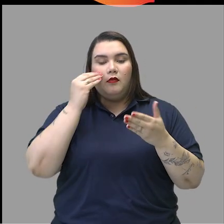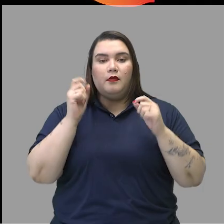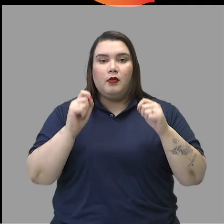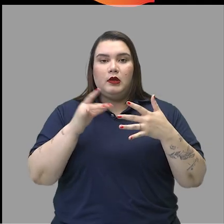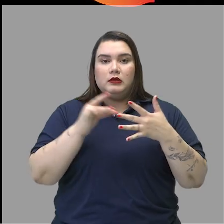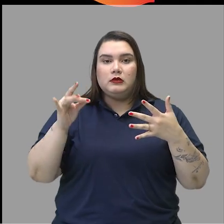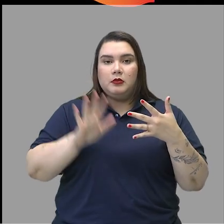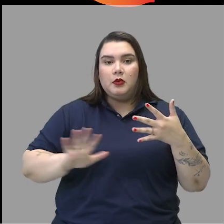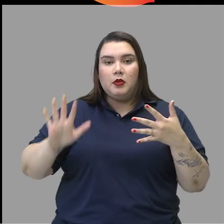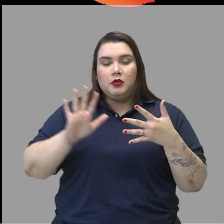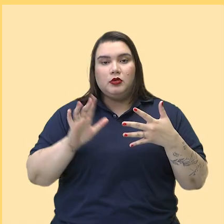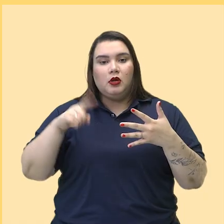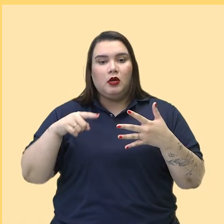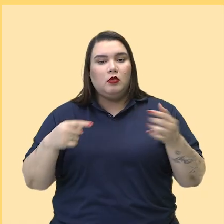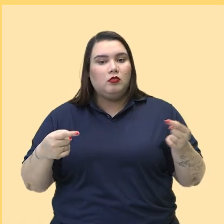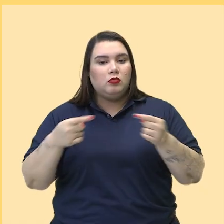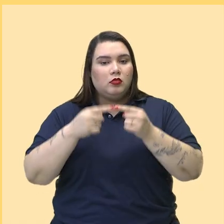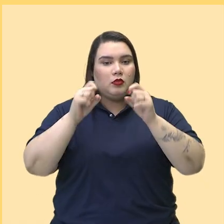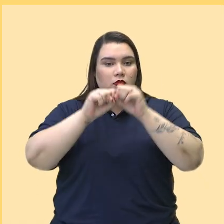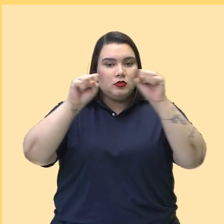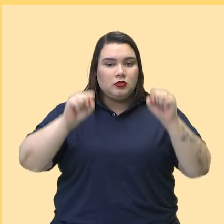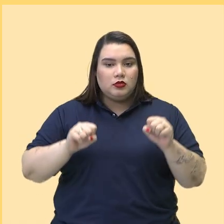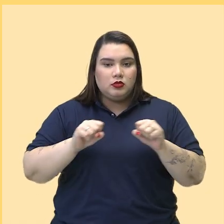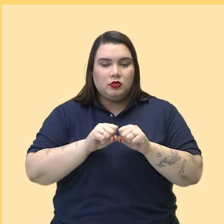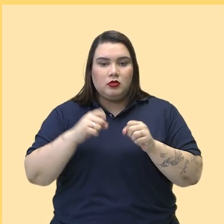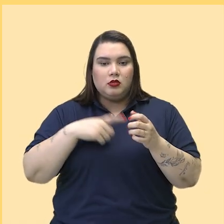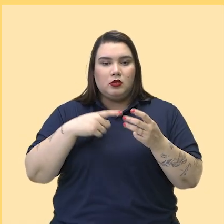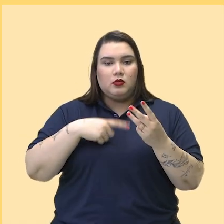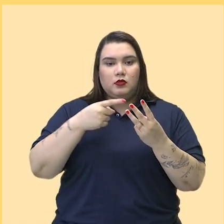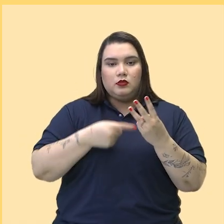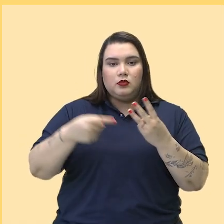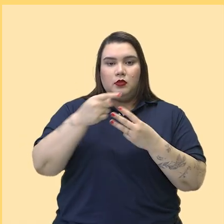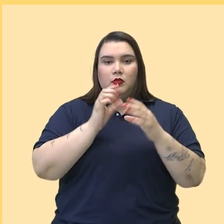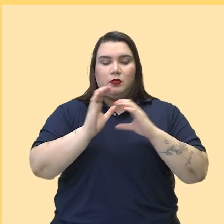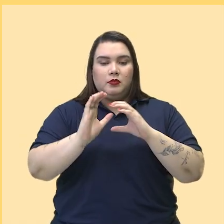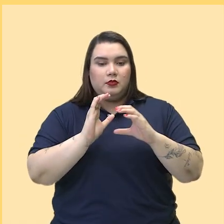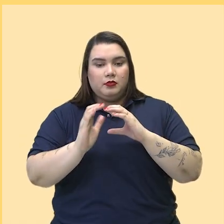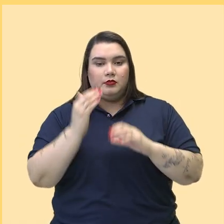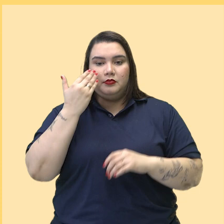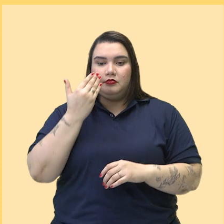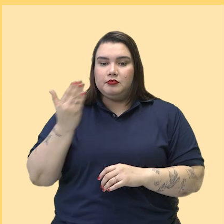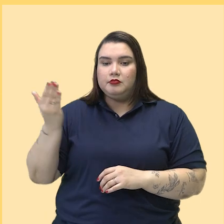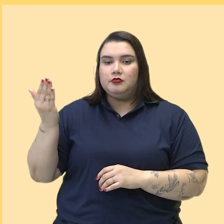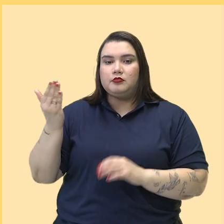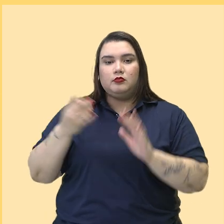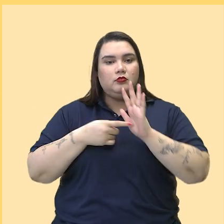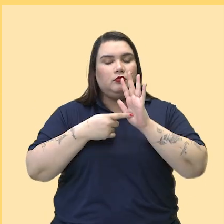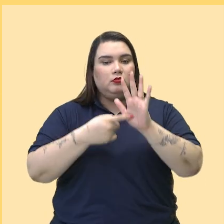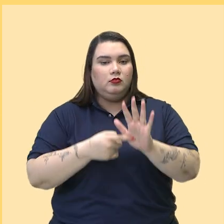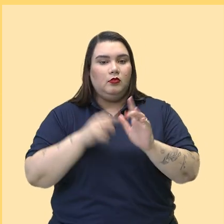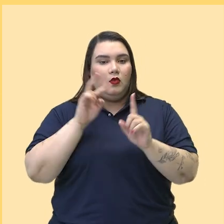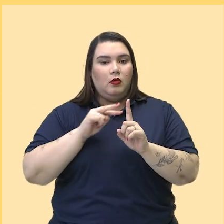semiótica ela é basicamente esse sistema que abarca toda a comunicação, trazendo assim